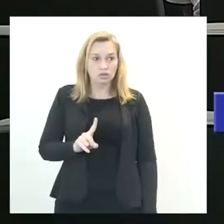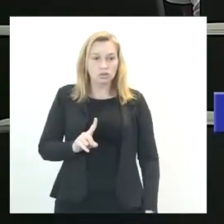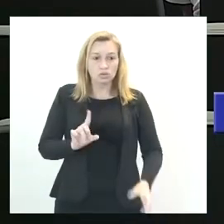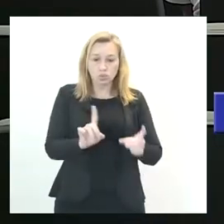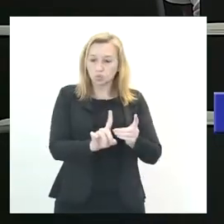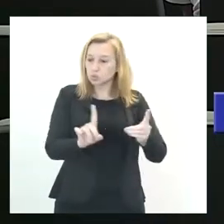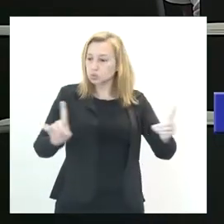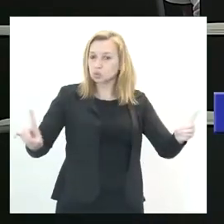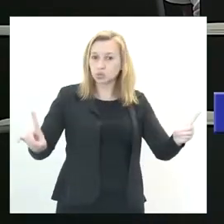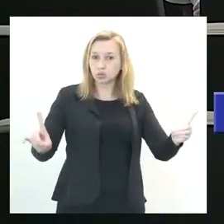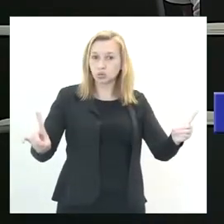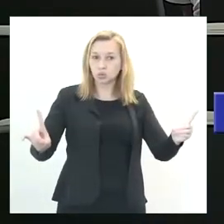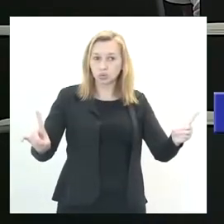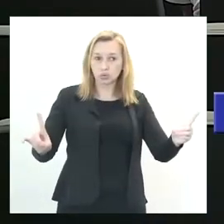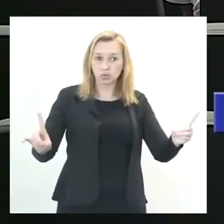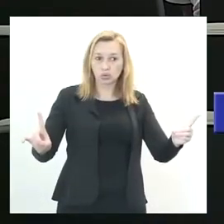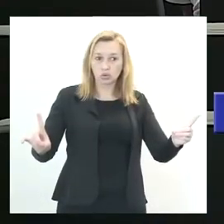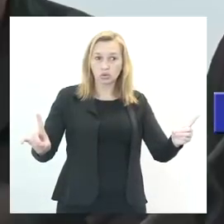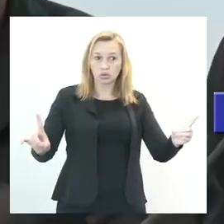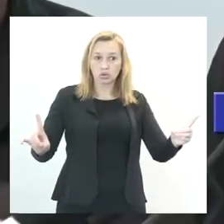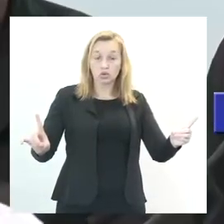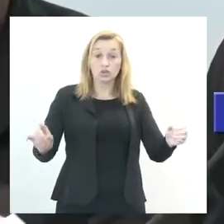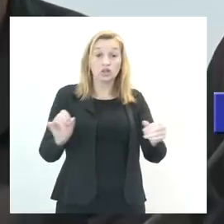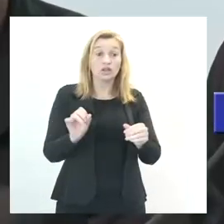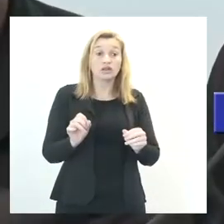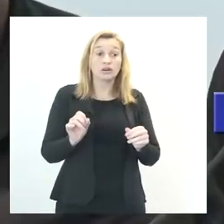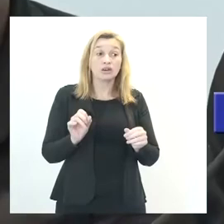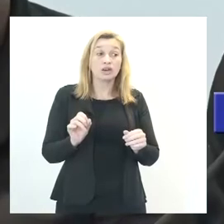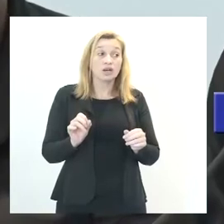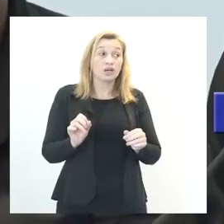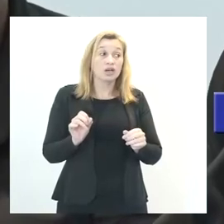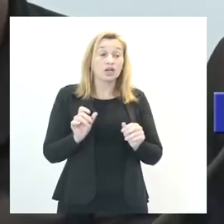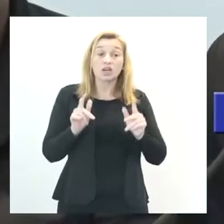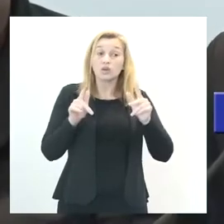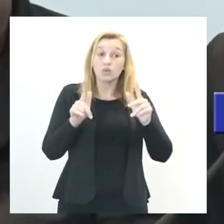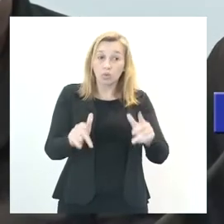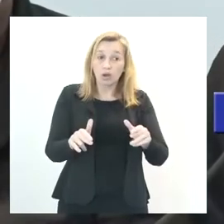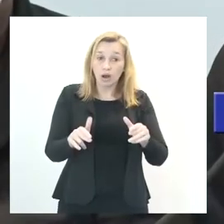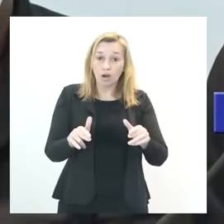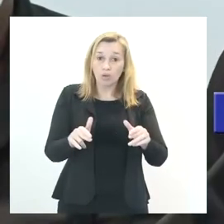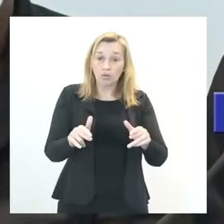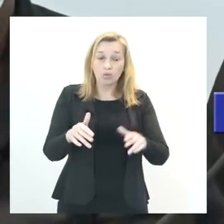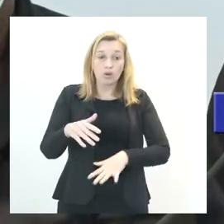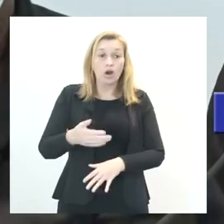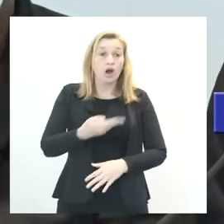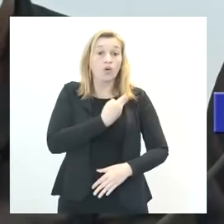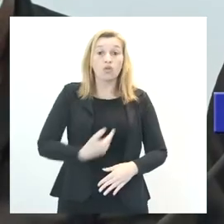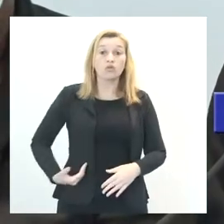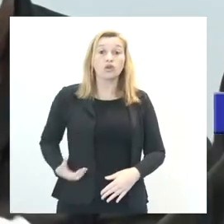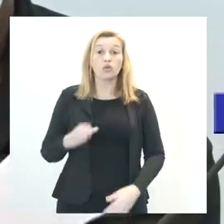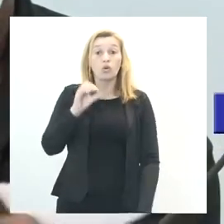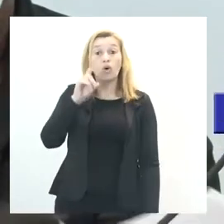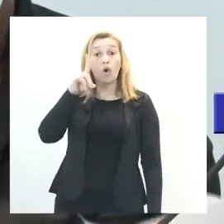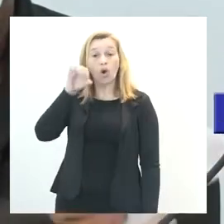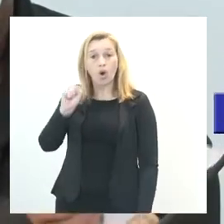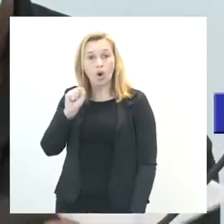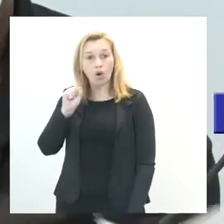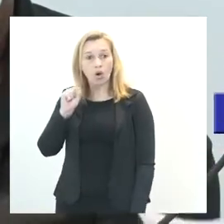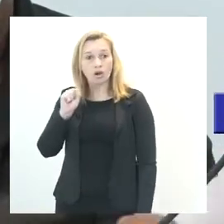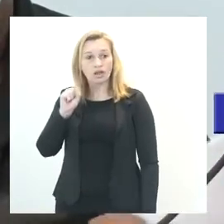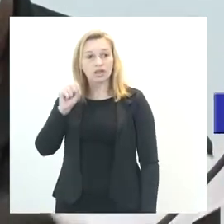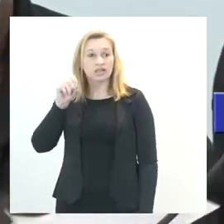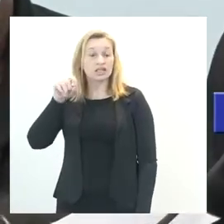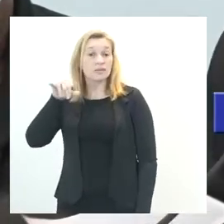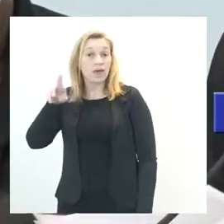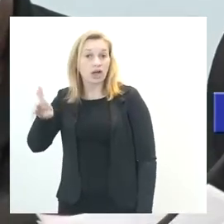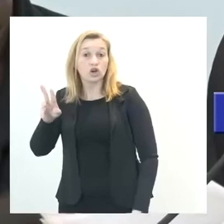distancia por exemplo do que foi o governo Collor de Mello o desmonte do estado Só que o Collor